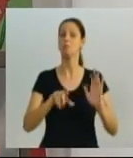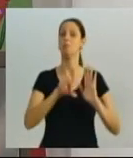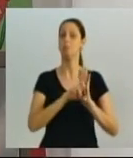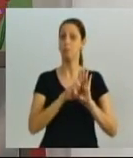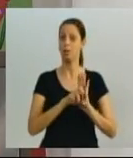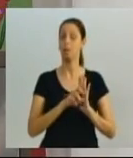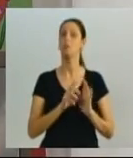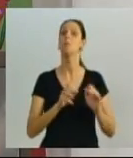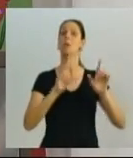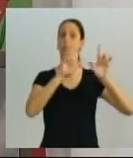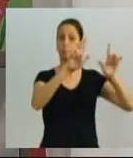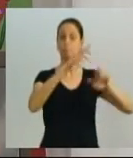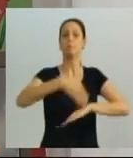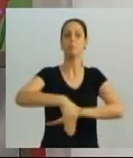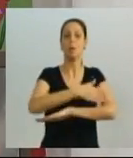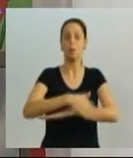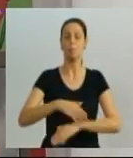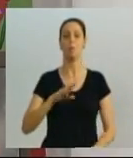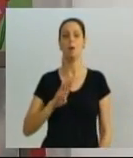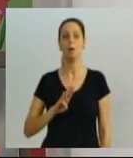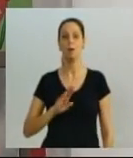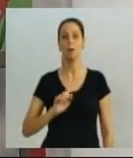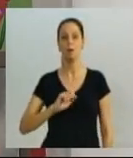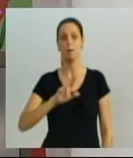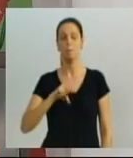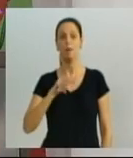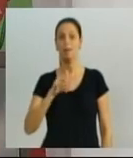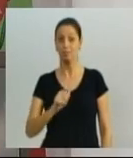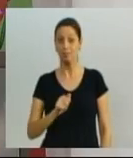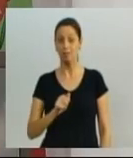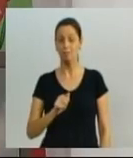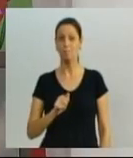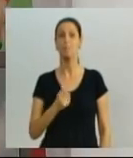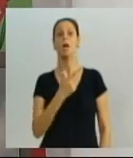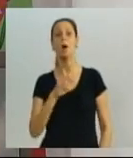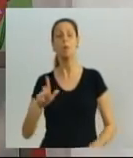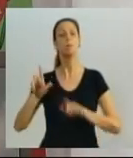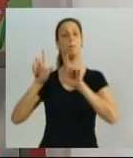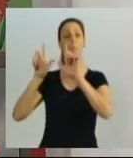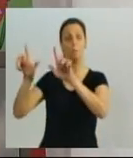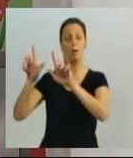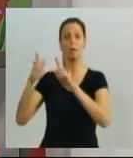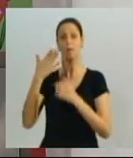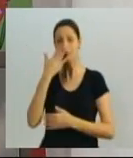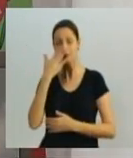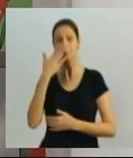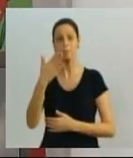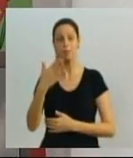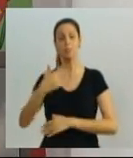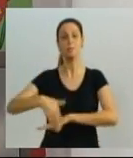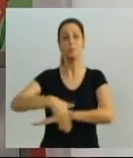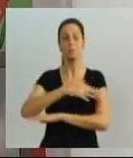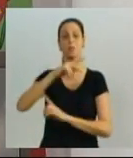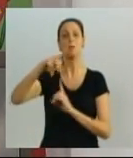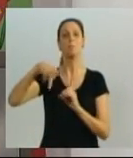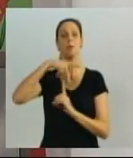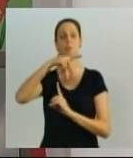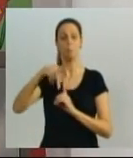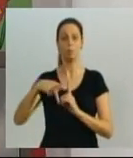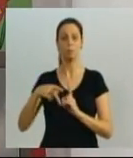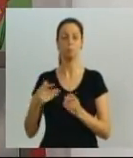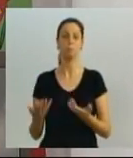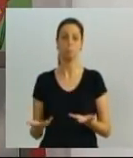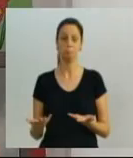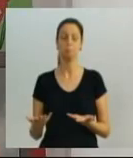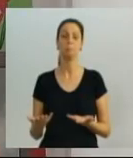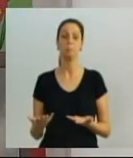Uma colocada na Rua Bahia, embaixo do Jornal Santa Catarina, e uma lá em frente ao Lois, no Passo Manso. Um partido